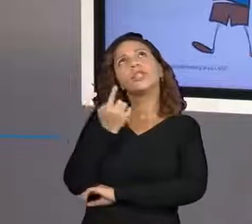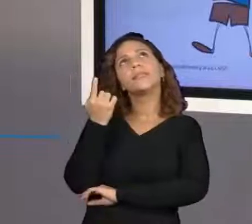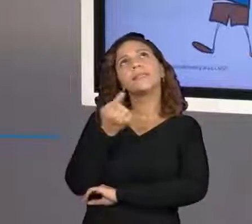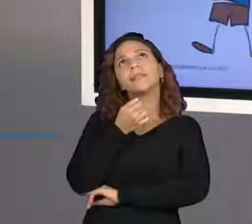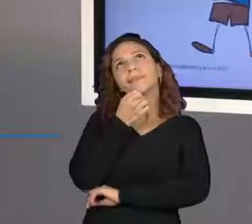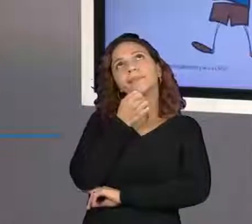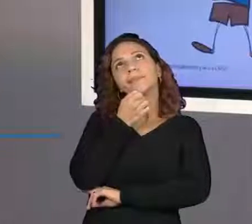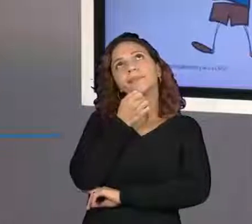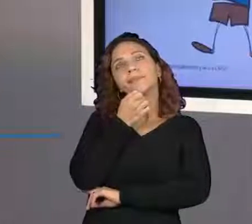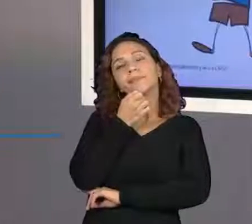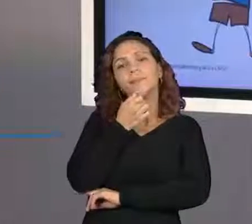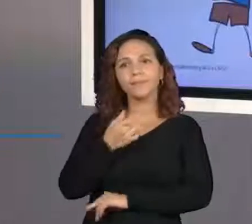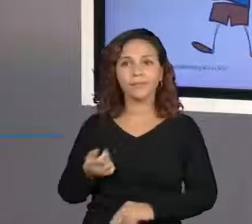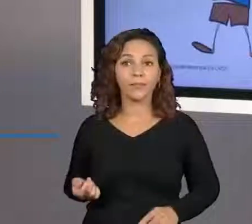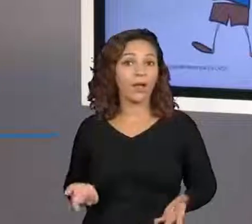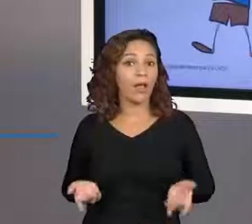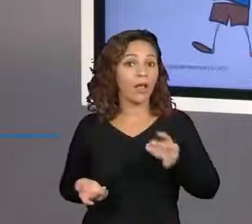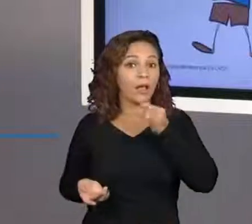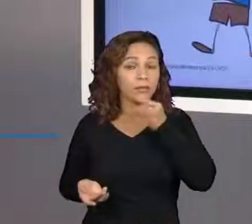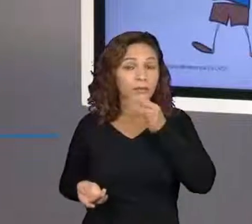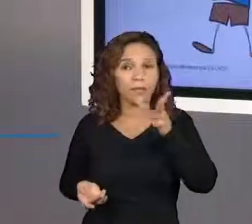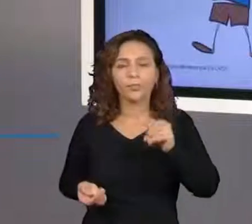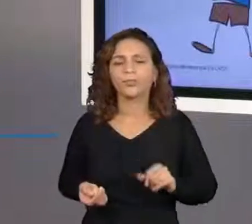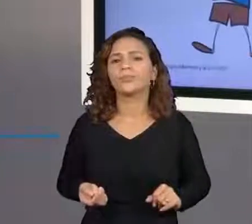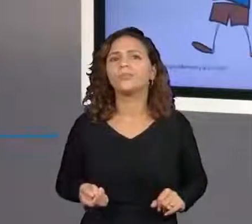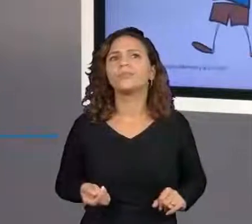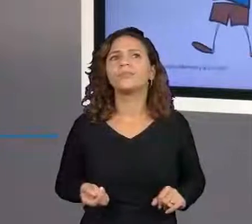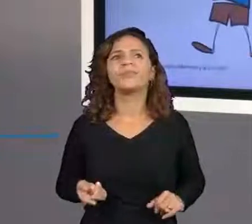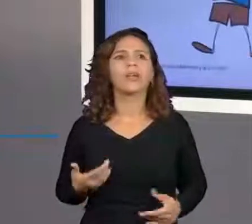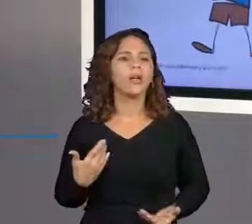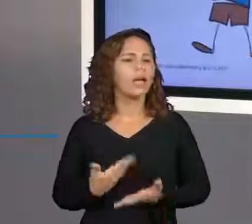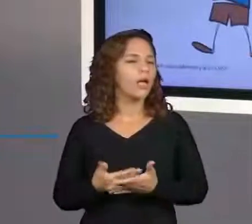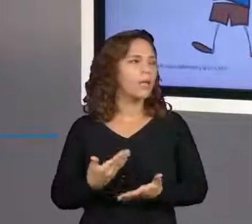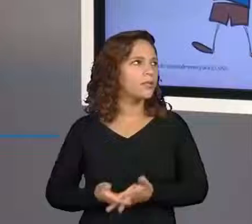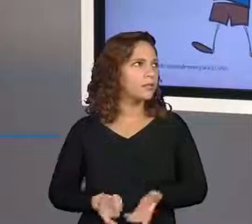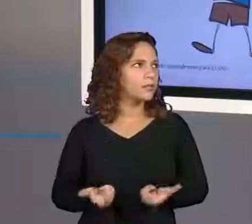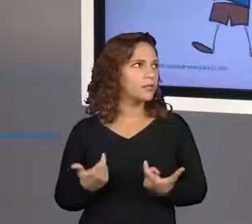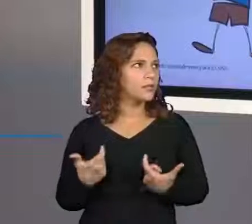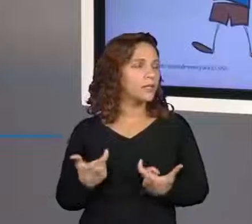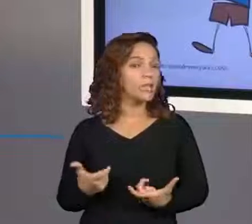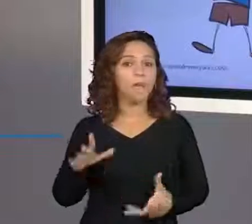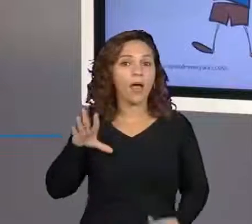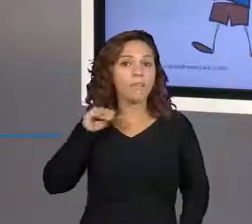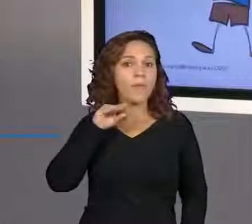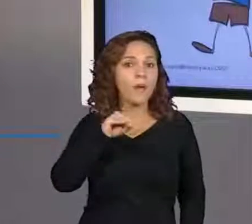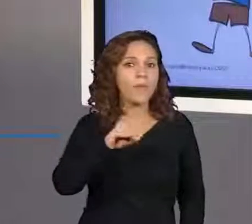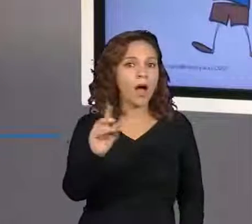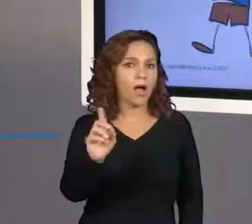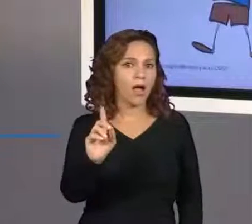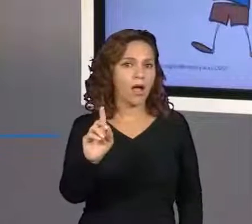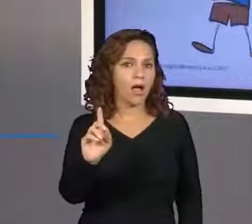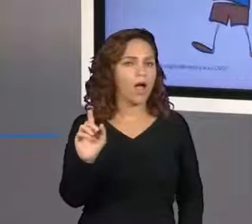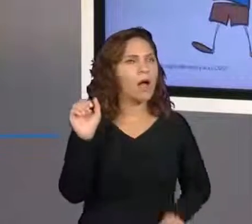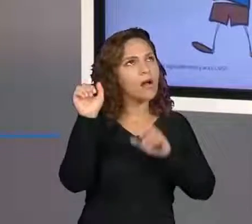ele pode estar pensando, que aula chata, mas ele não